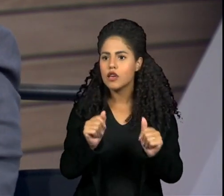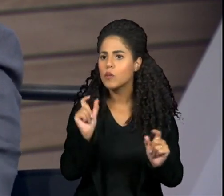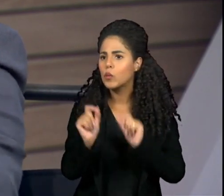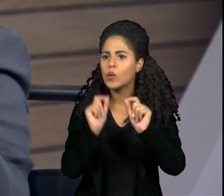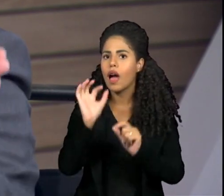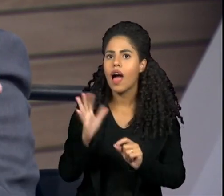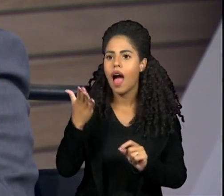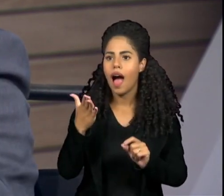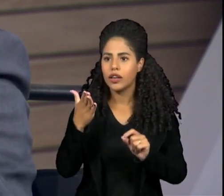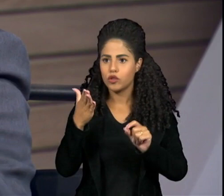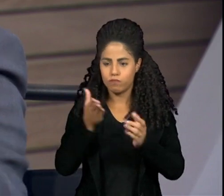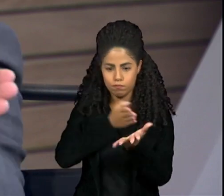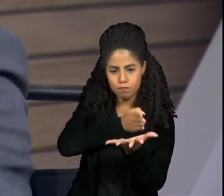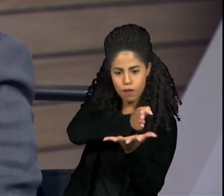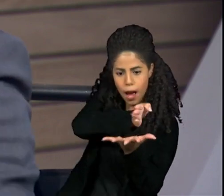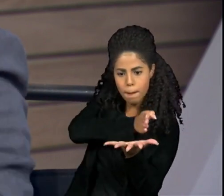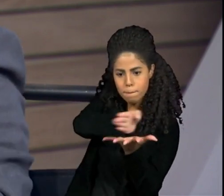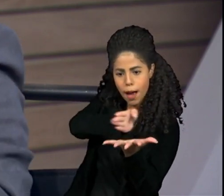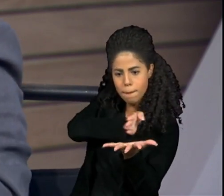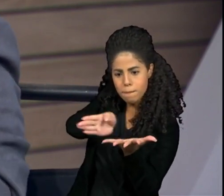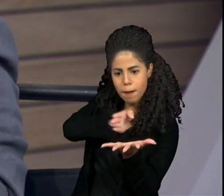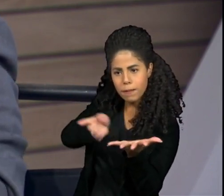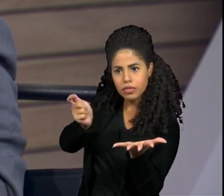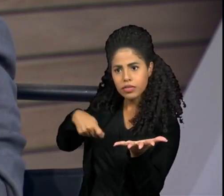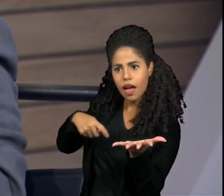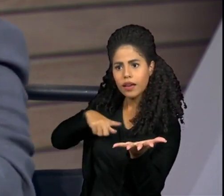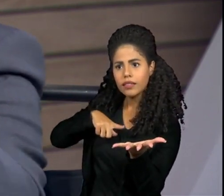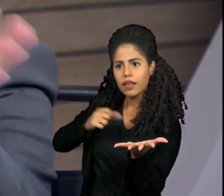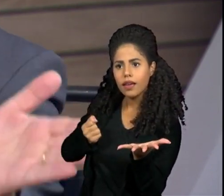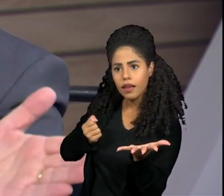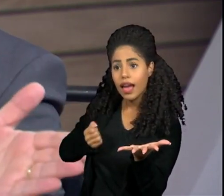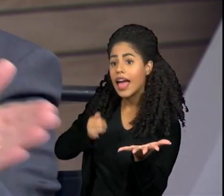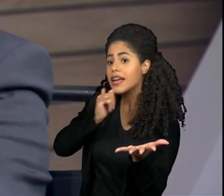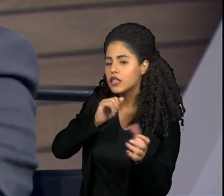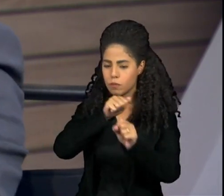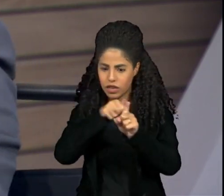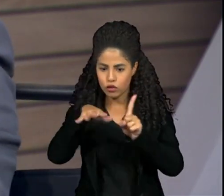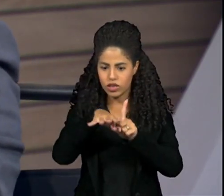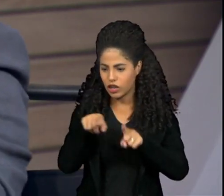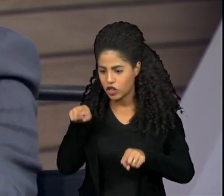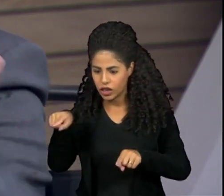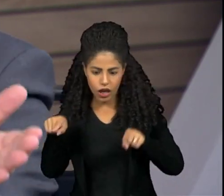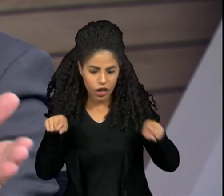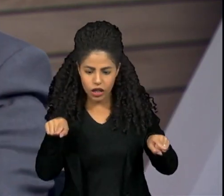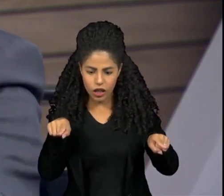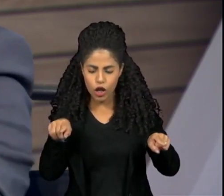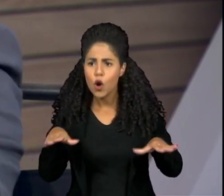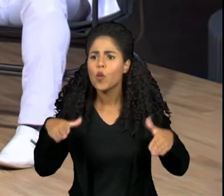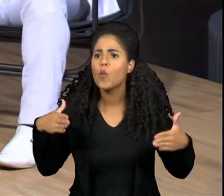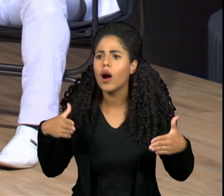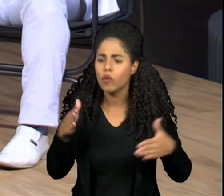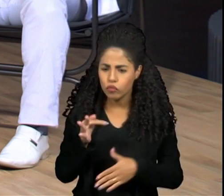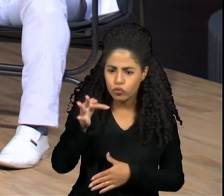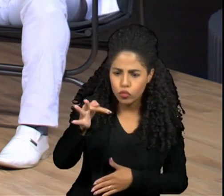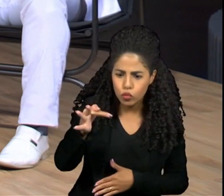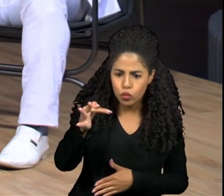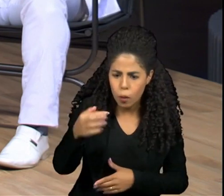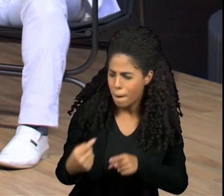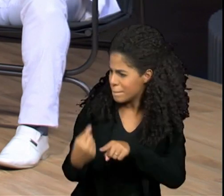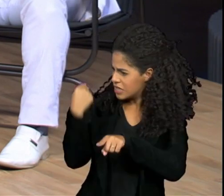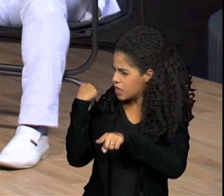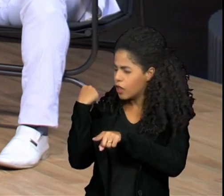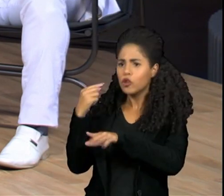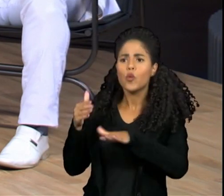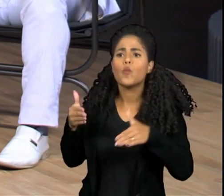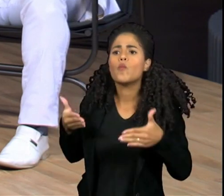uma bifurcação de possibilidades. Quer dizer, a sociedade vai para cá ou para lá, ela vai para o passado, para o futuro, para esse lado e para o